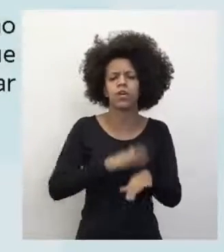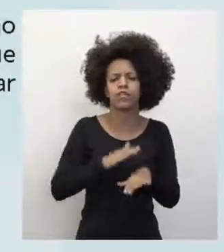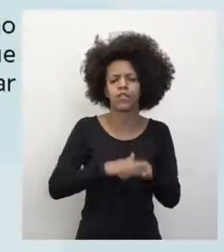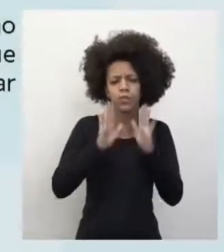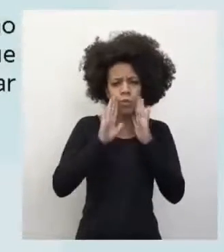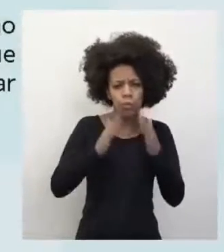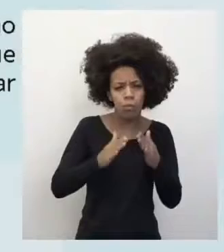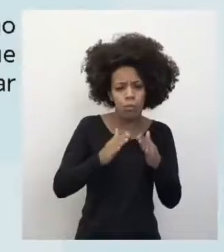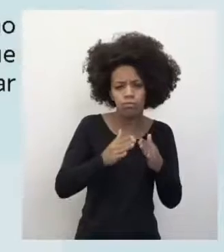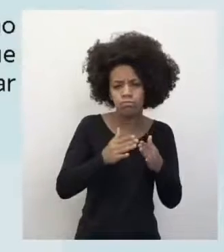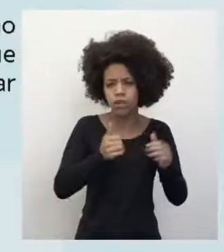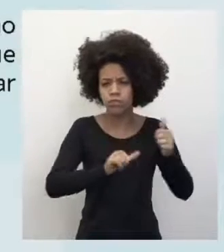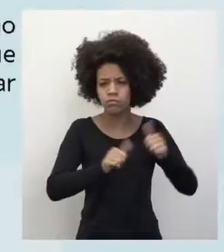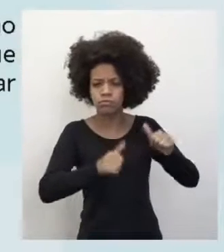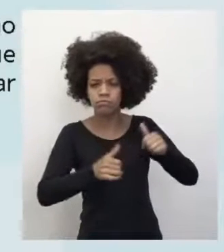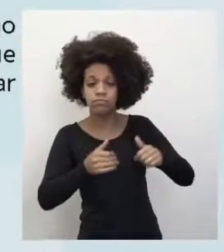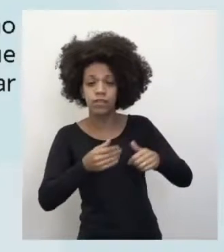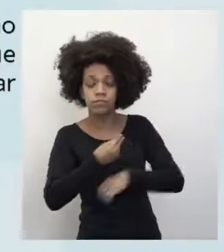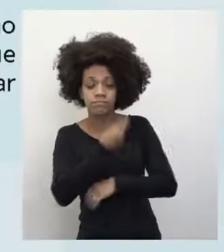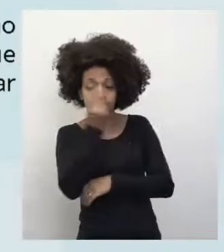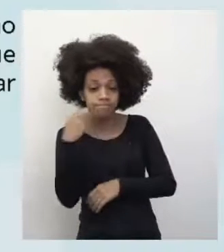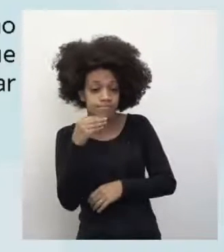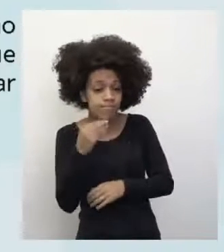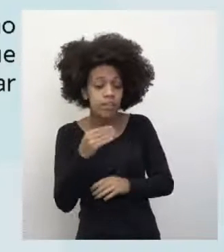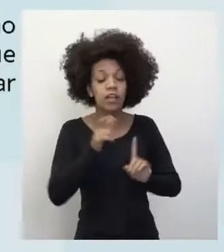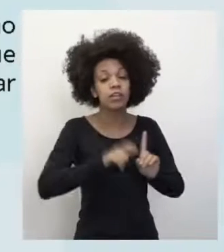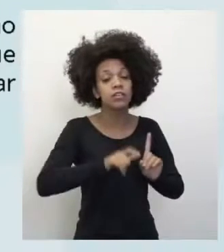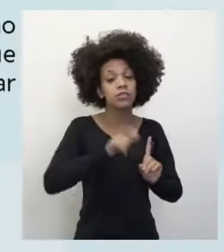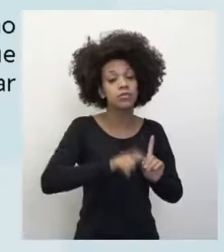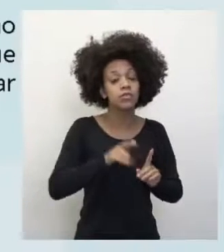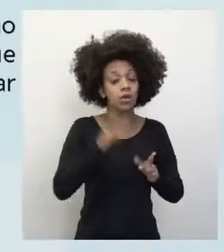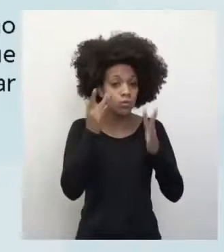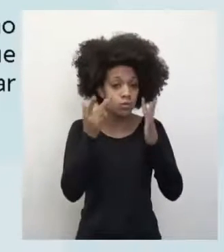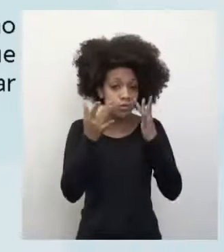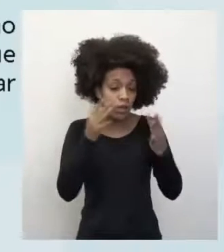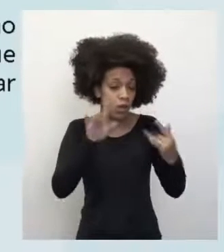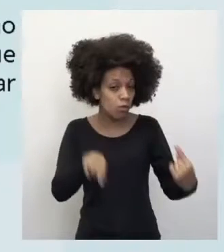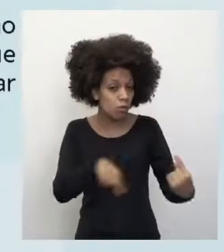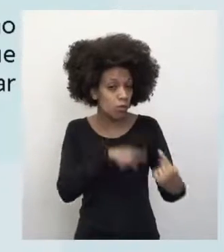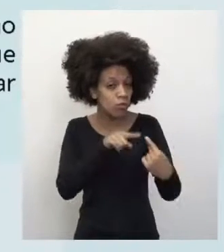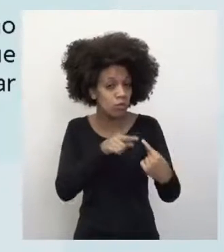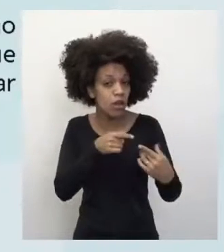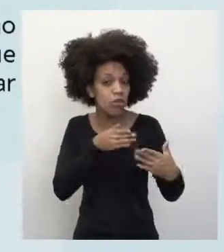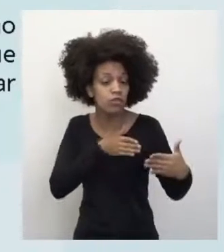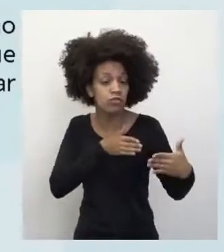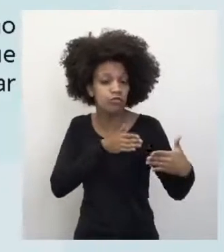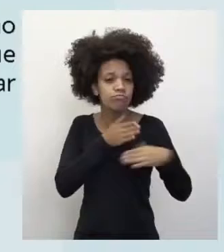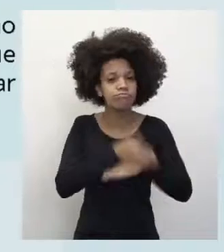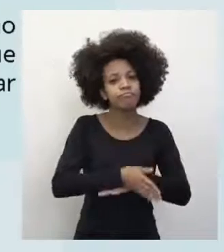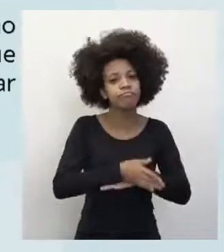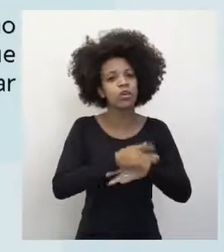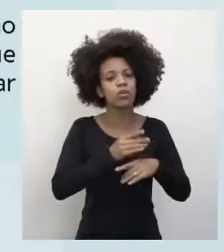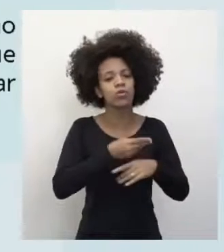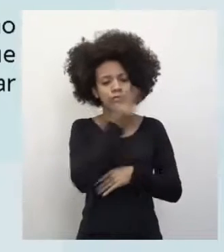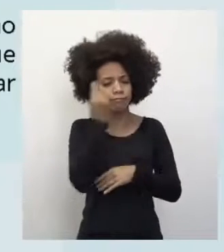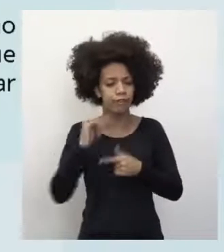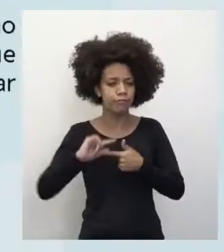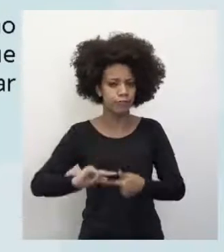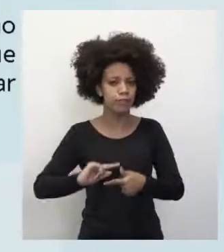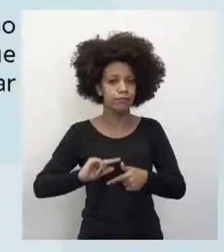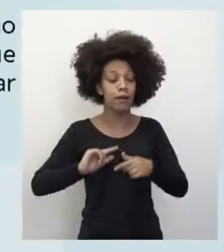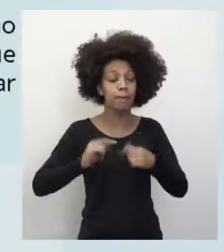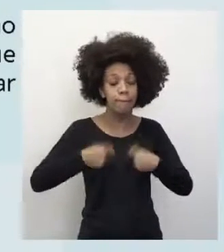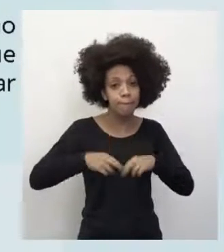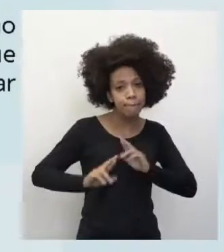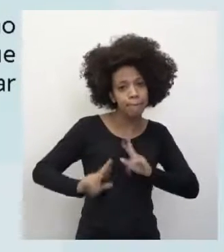vista da produção e da recepção na cena teatral que tem como proposta romper com o exclusivismo da estética tradicional. A